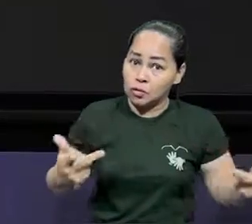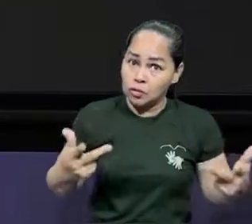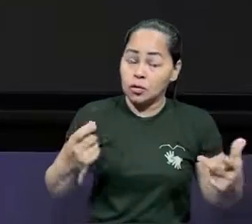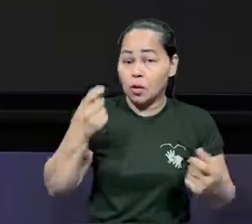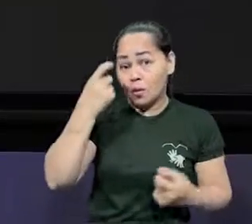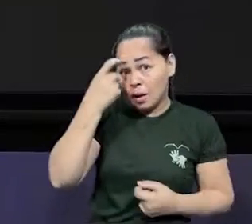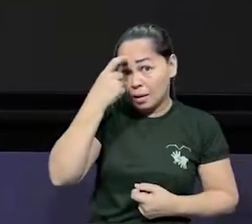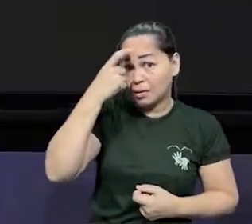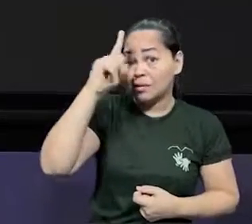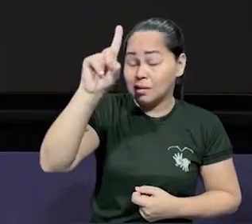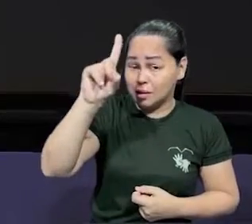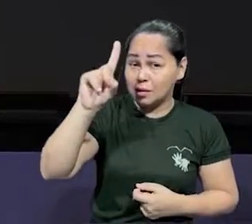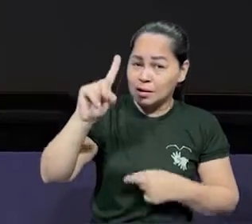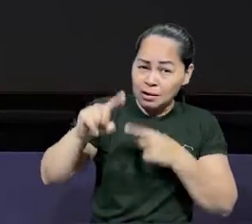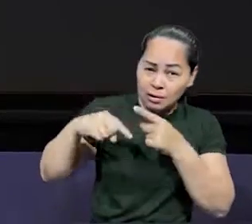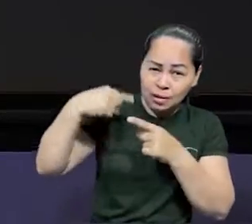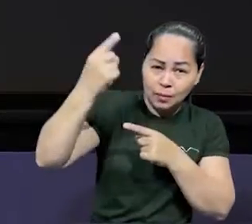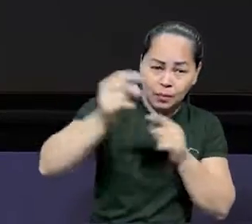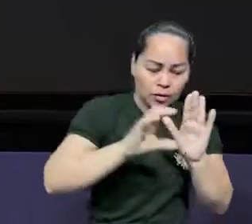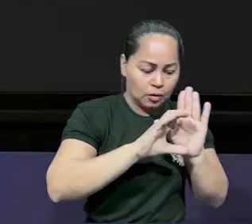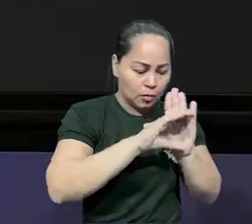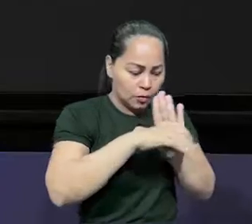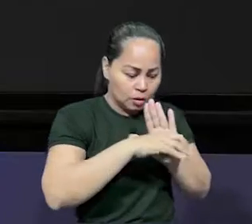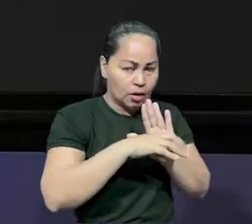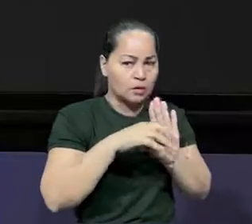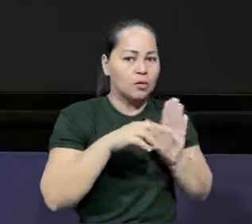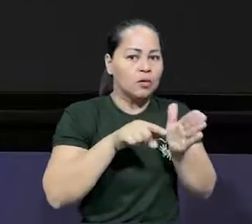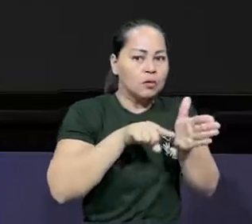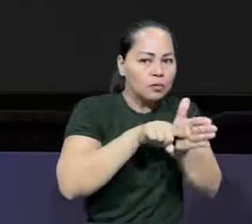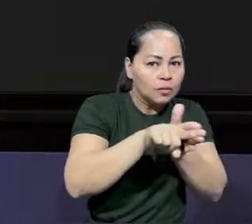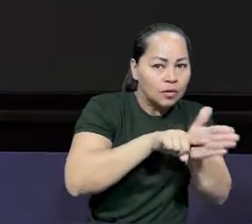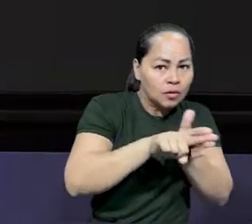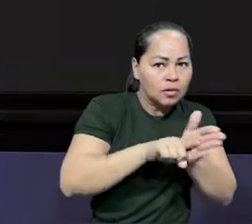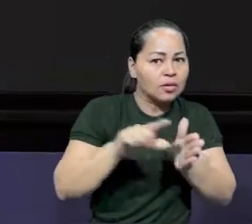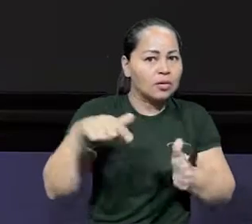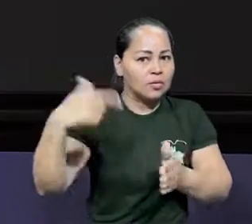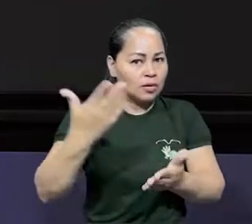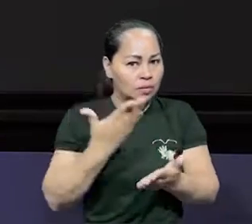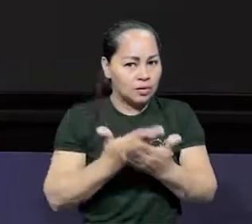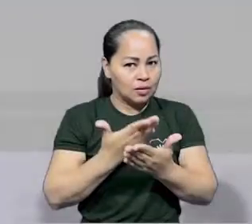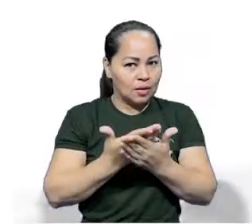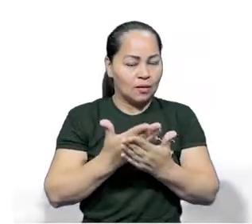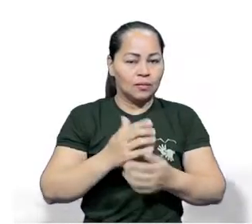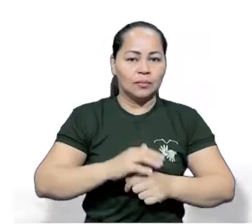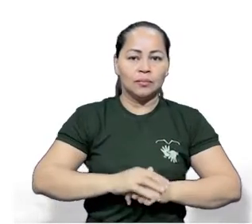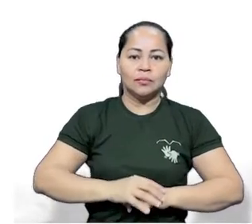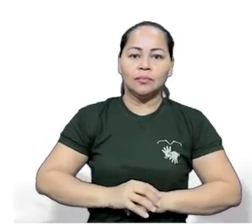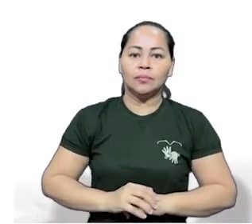gente vai aprofundar e investigar melhor nas próximas aulas.